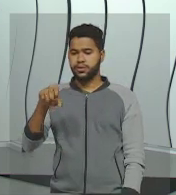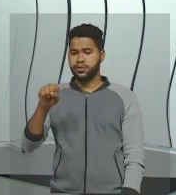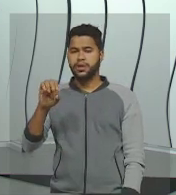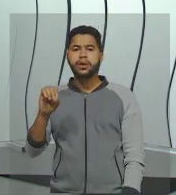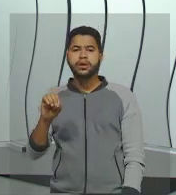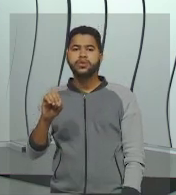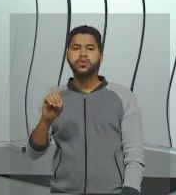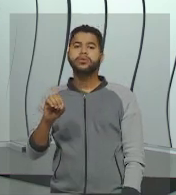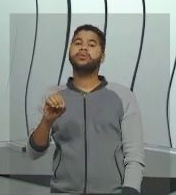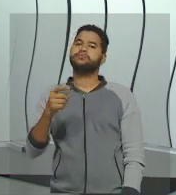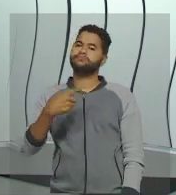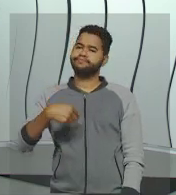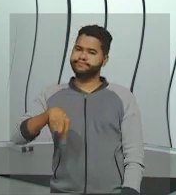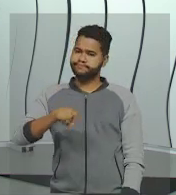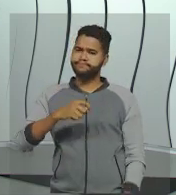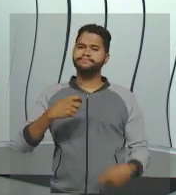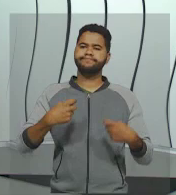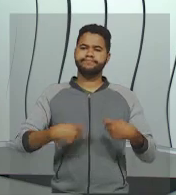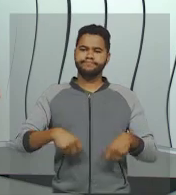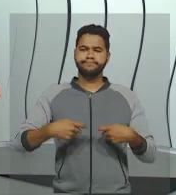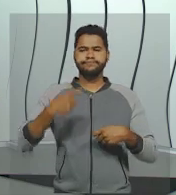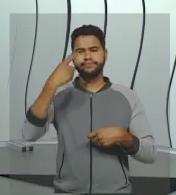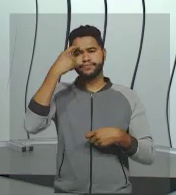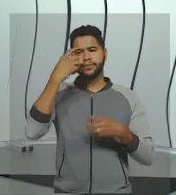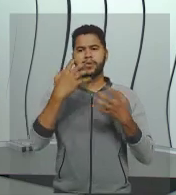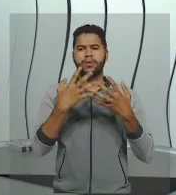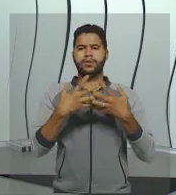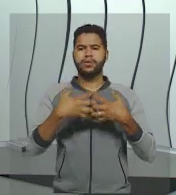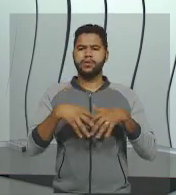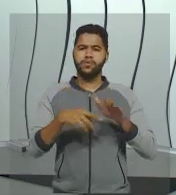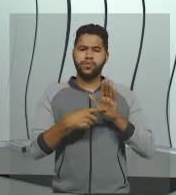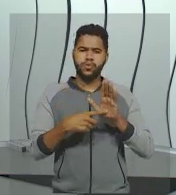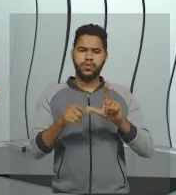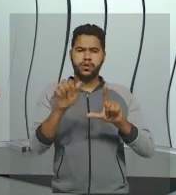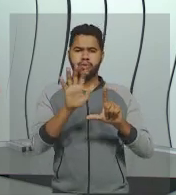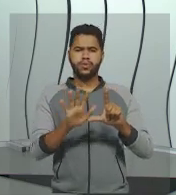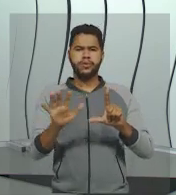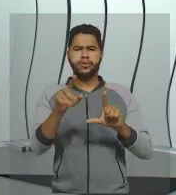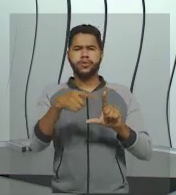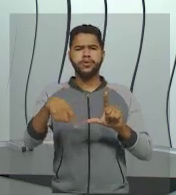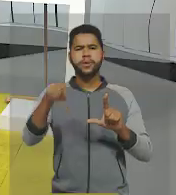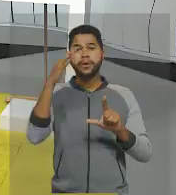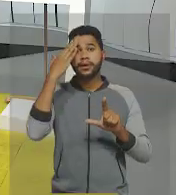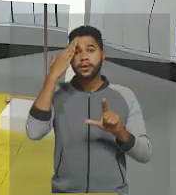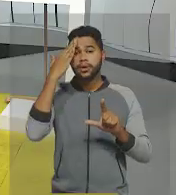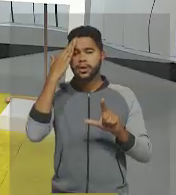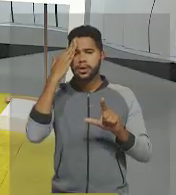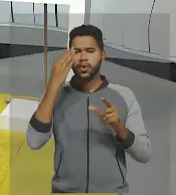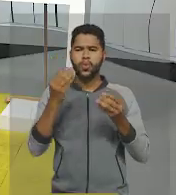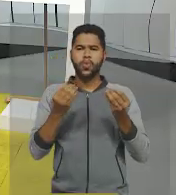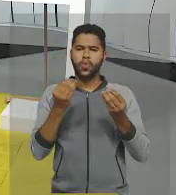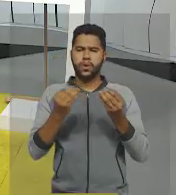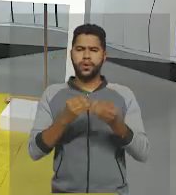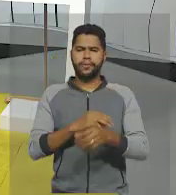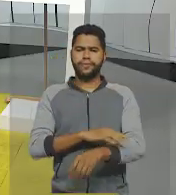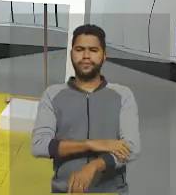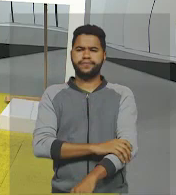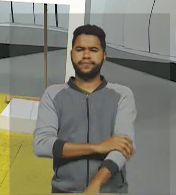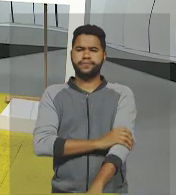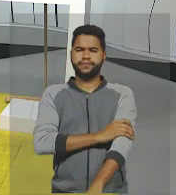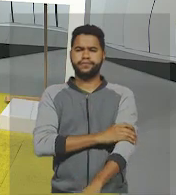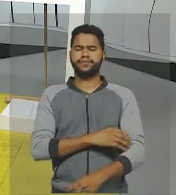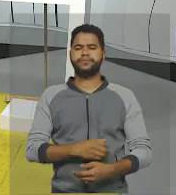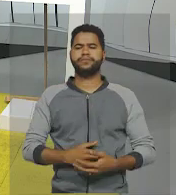um pouquinho sobre isso. E eu vou mostrar um desenho aqui no quadro para vocês entenderem aonde eu quero chegar.